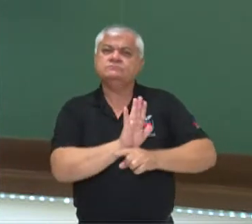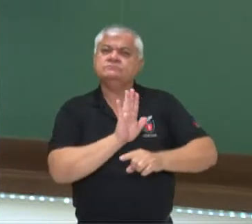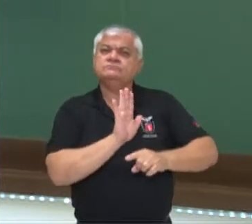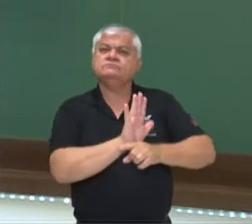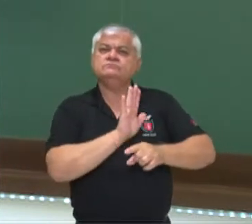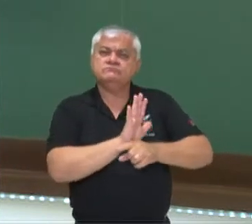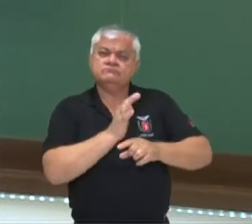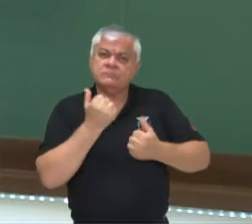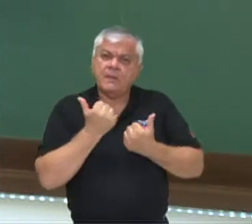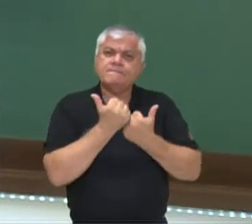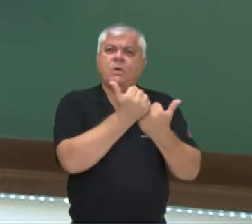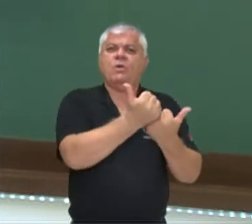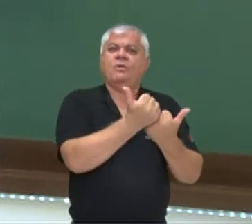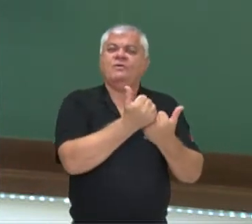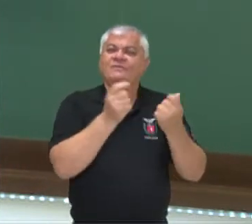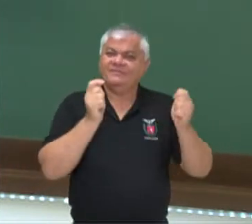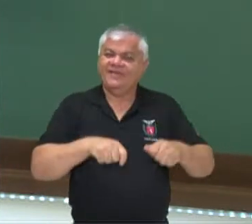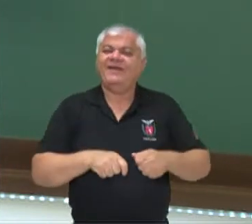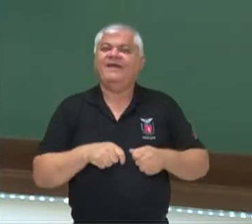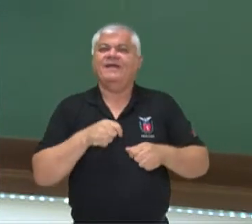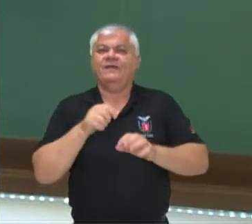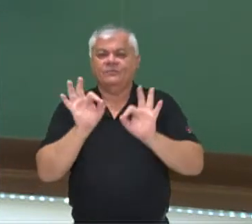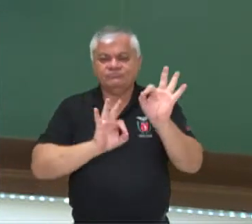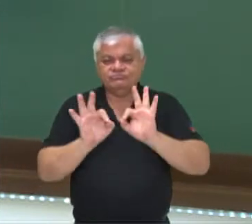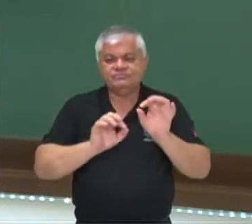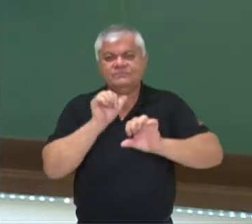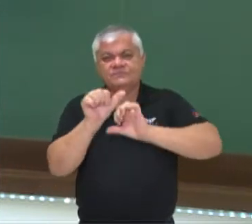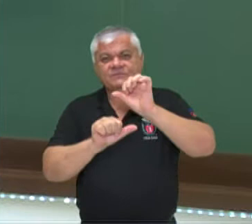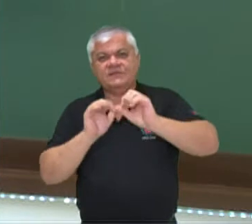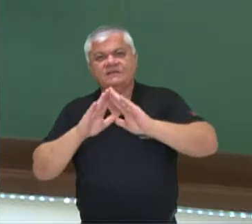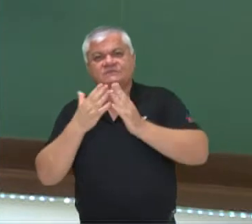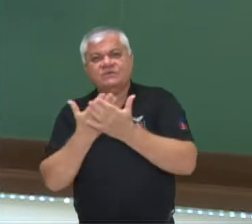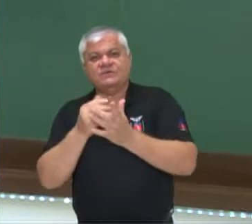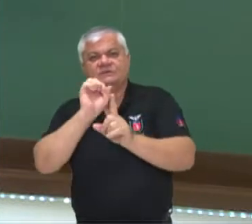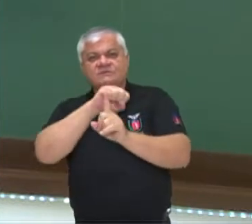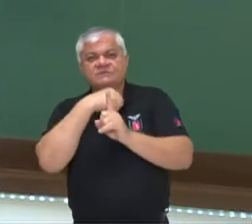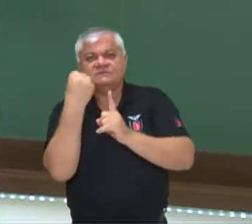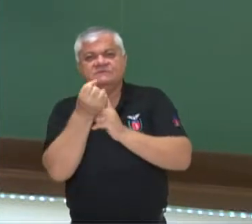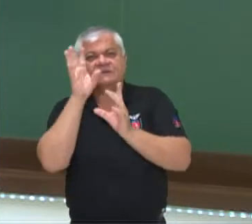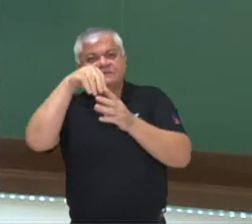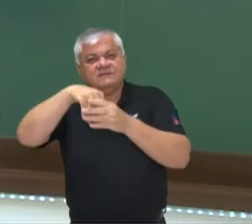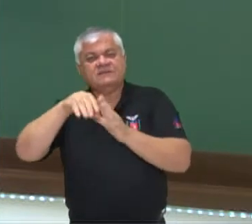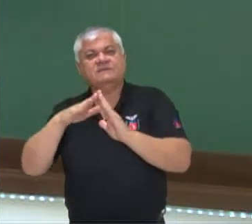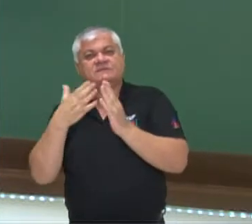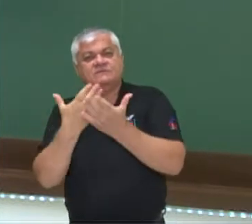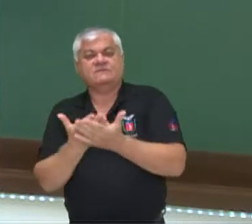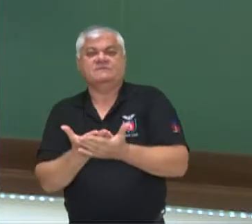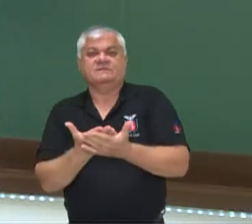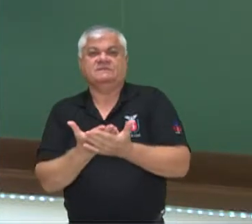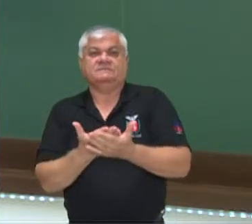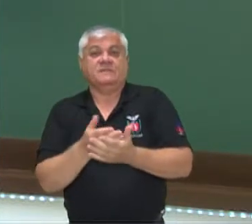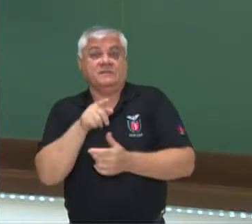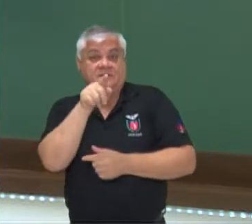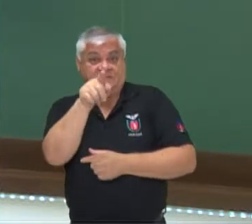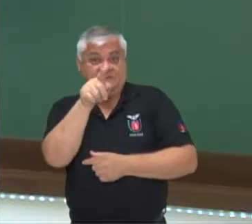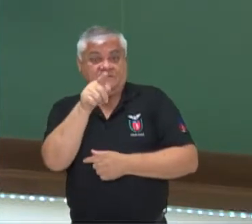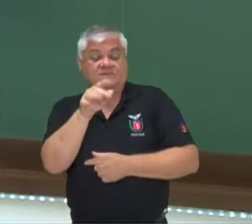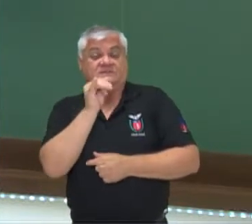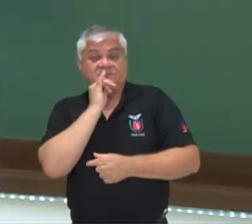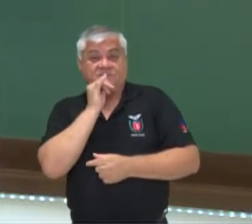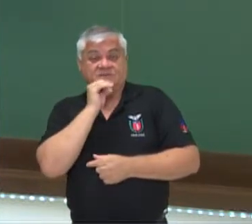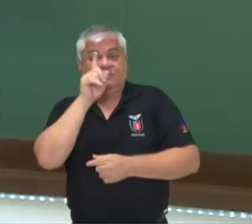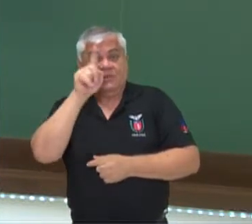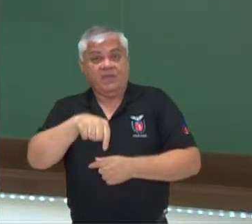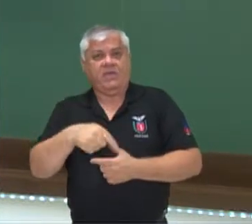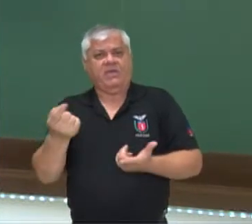para a construção da sua escola, né, desse convívio social dentro da sua escola a partir do momento em que você se torna aí um